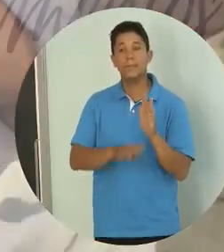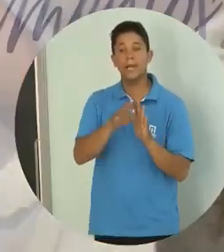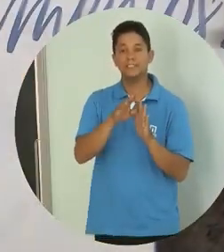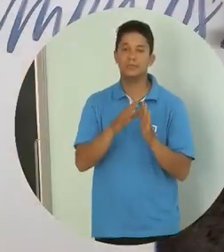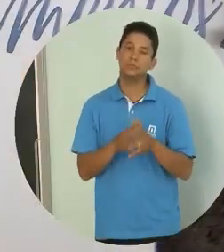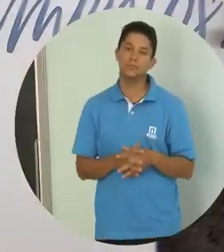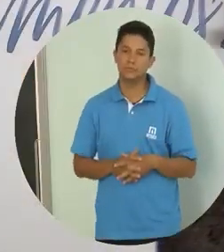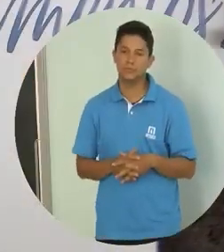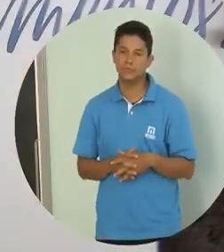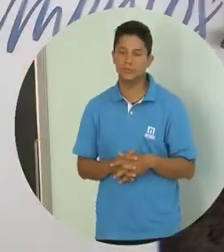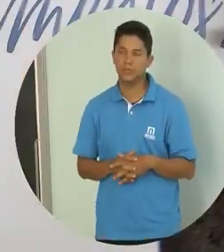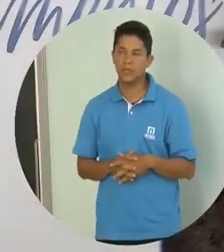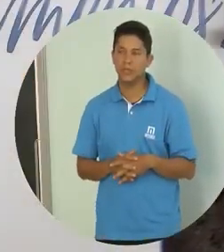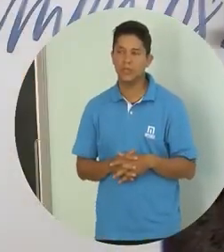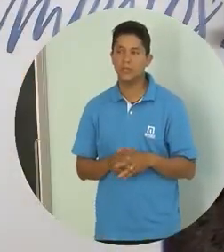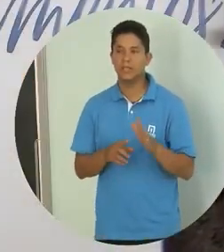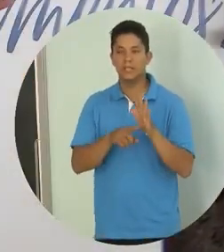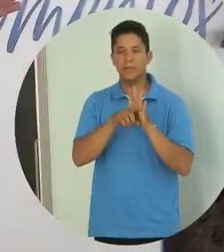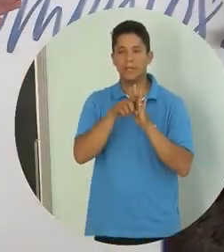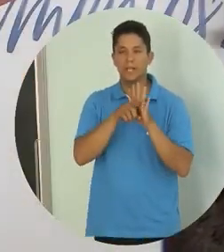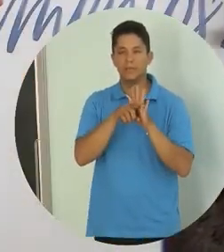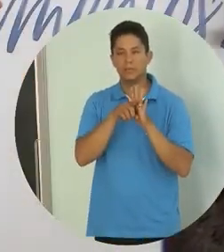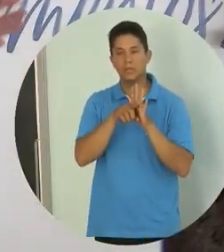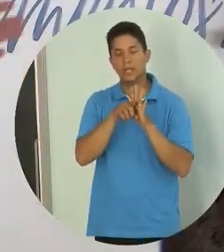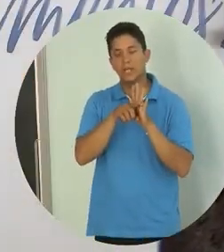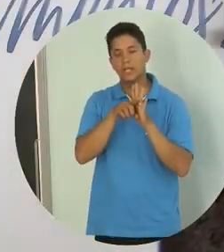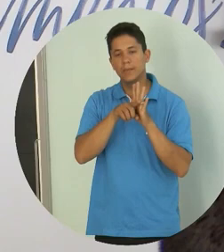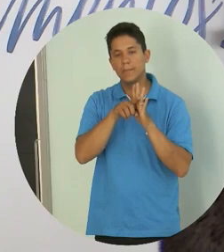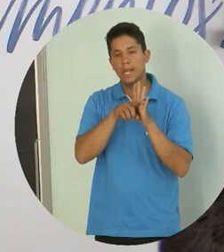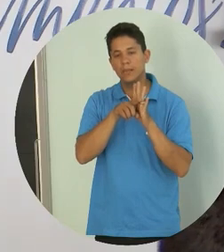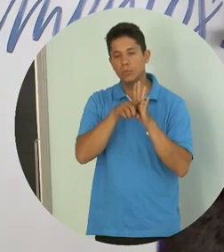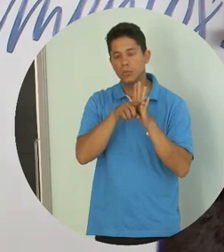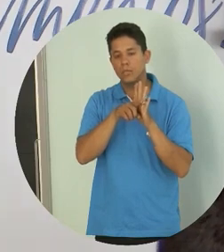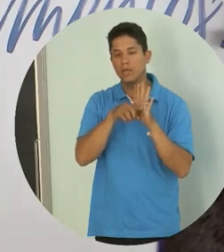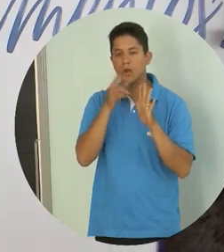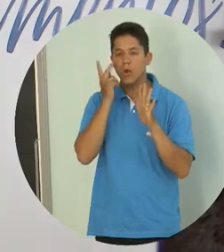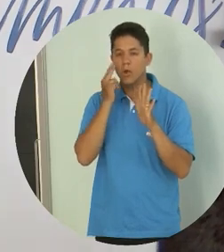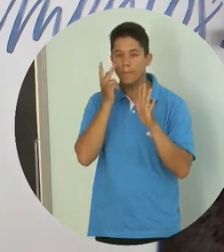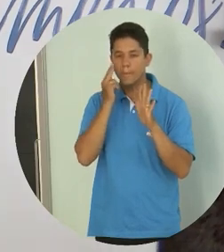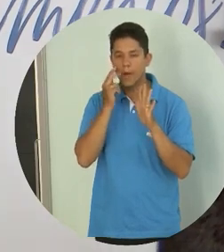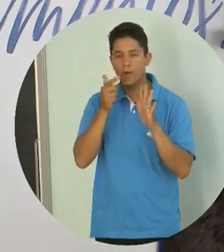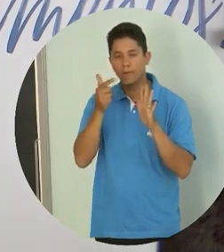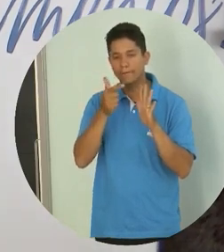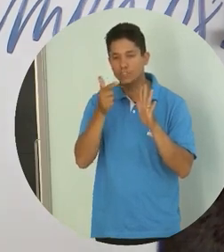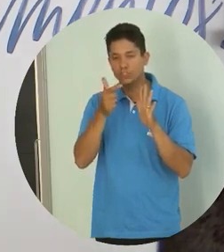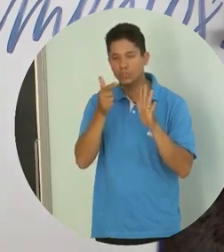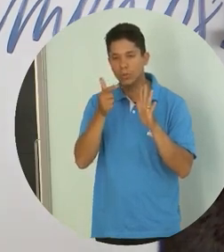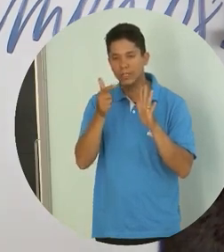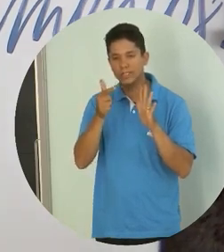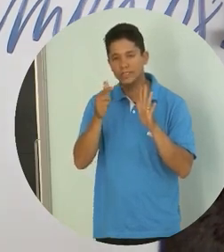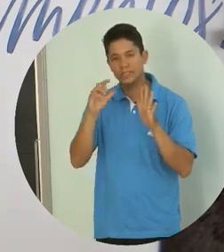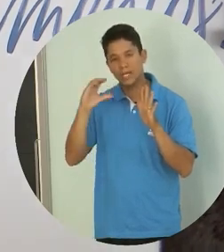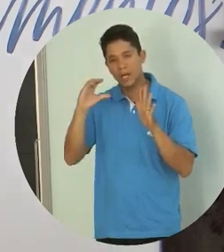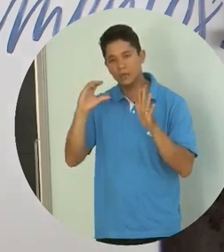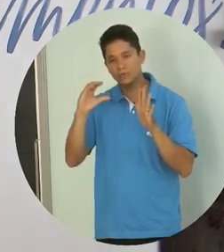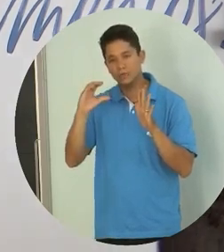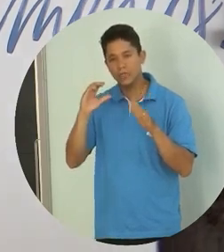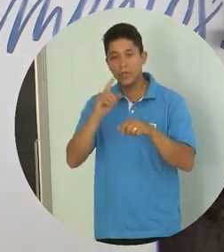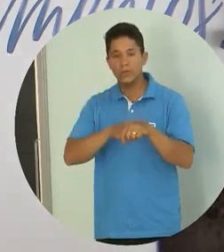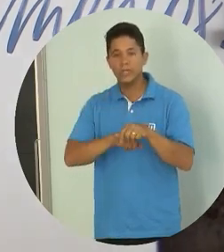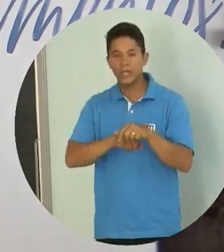Bom, em temperaturas normais, de condição que a gente coloca aqui, de 20 e poucos graus, né, o tempo que a gente tem de reação é de 7 a 8 minutos.